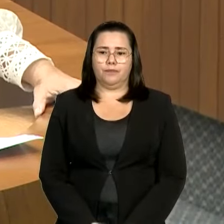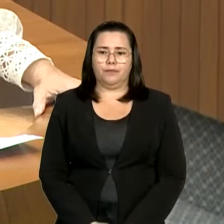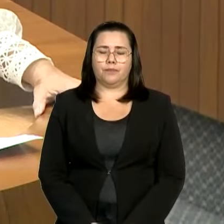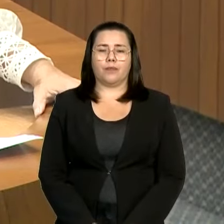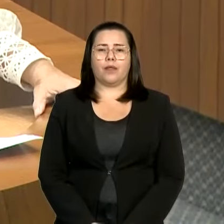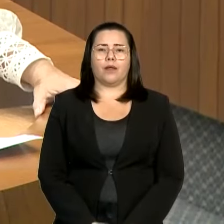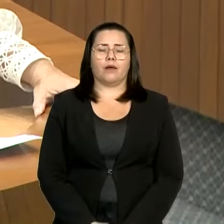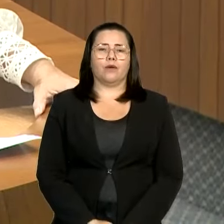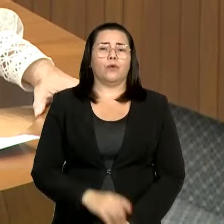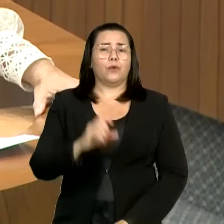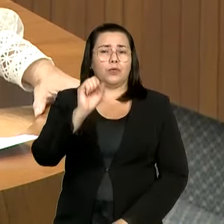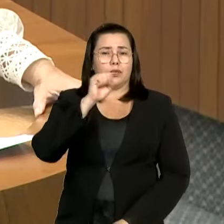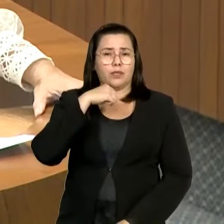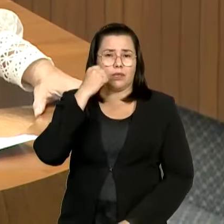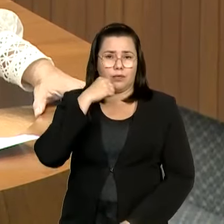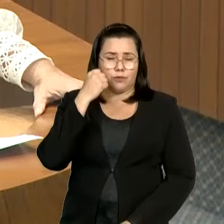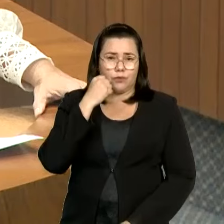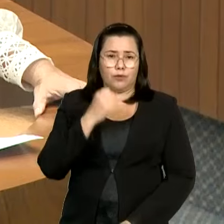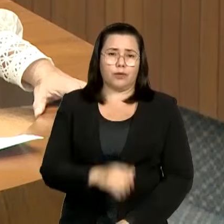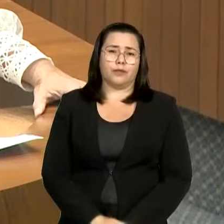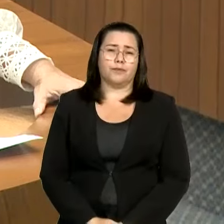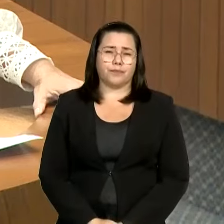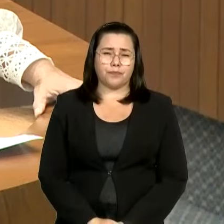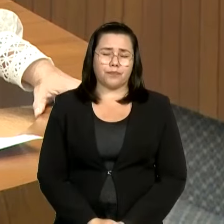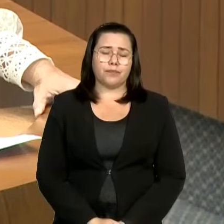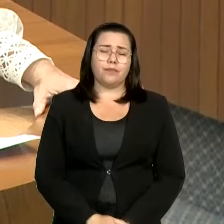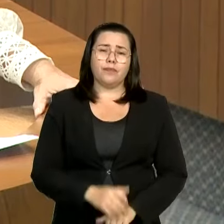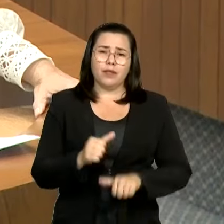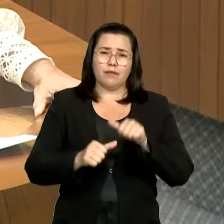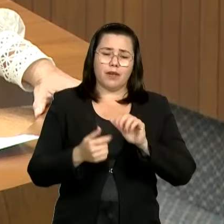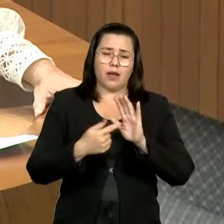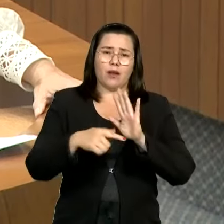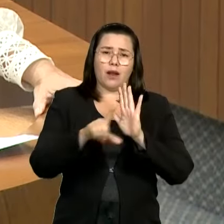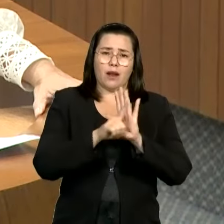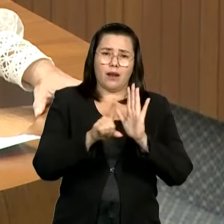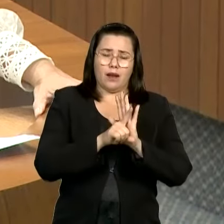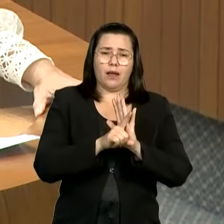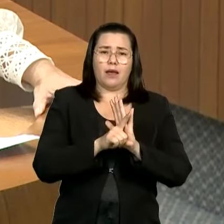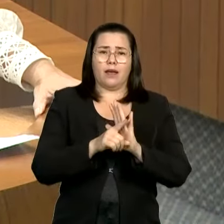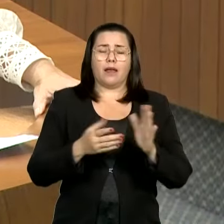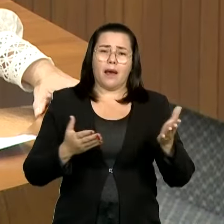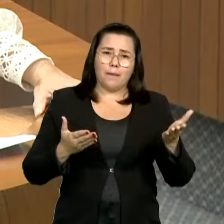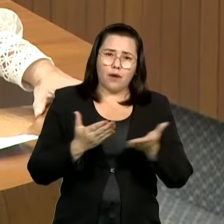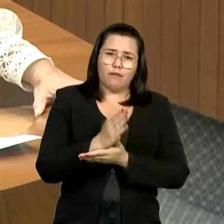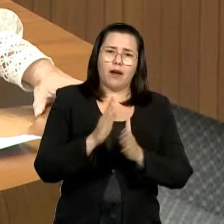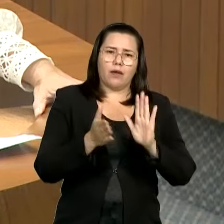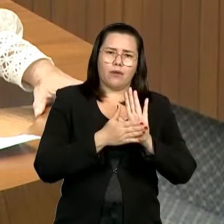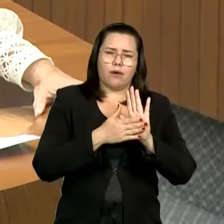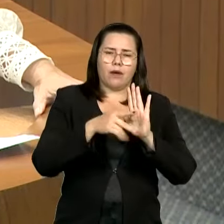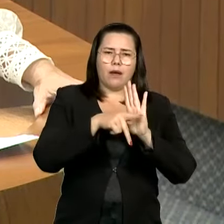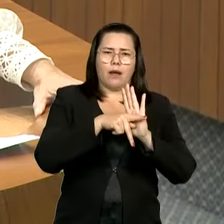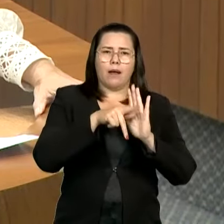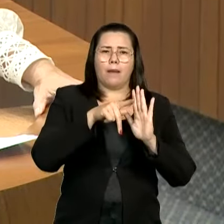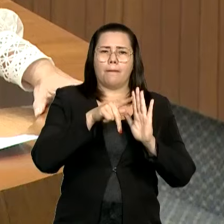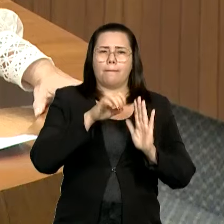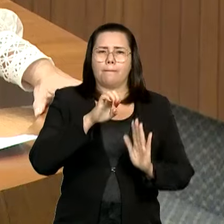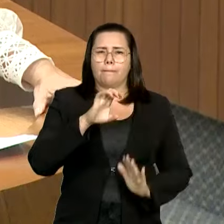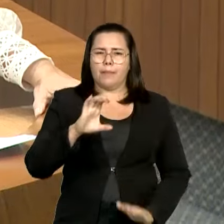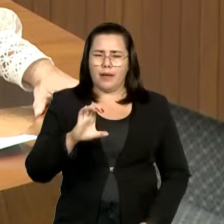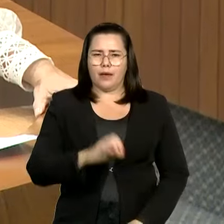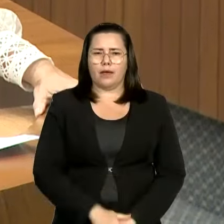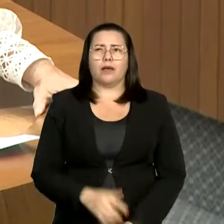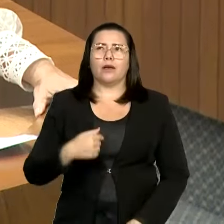pudesse ser aprovado eh essa esse essa Pec e Graças a Deus que deu